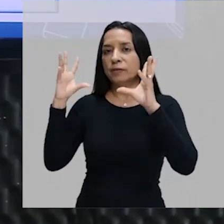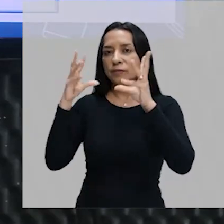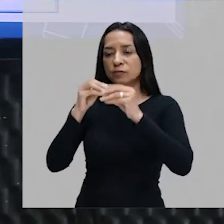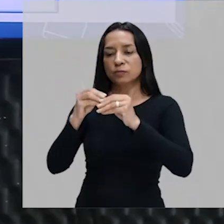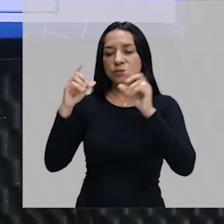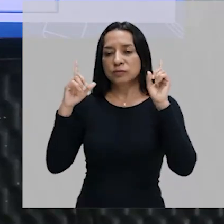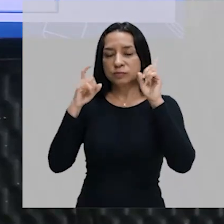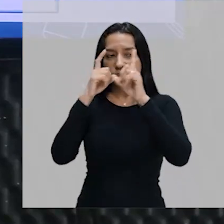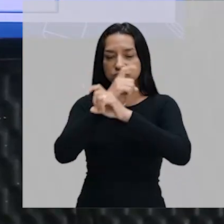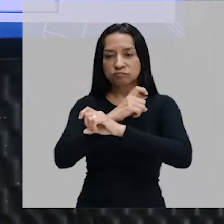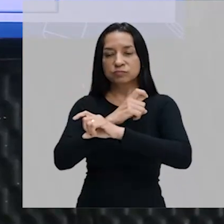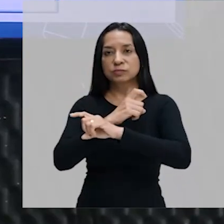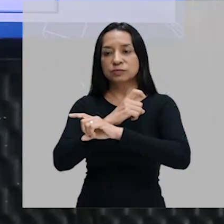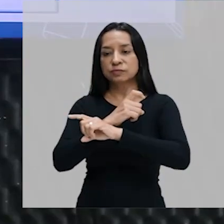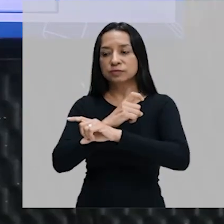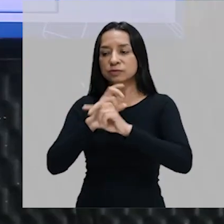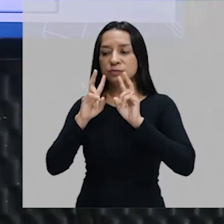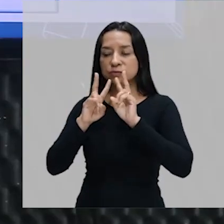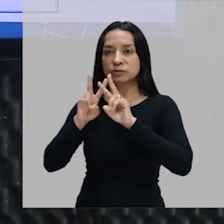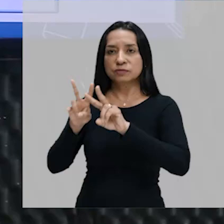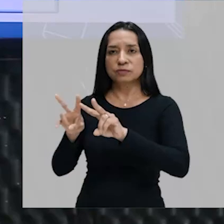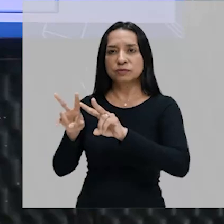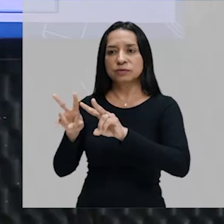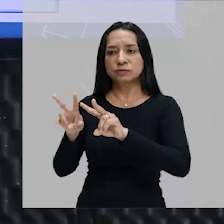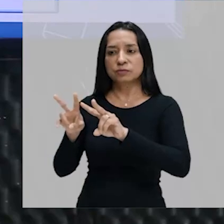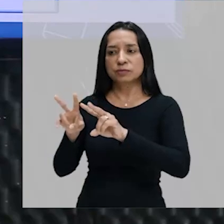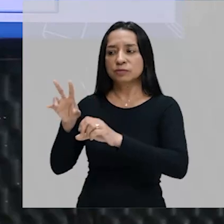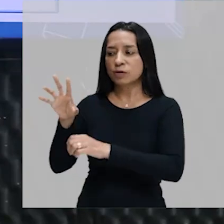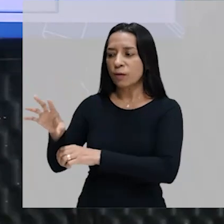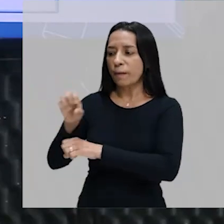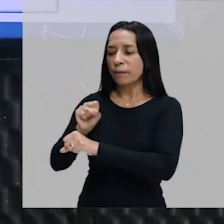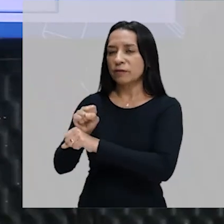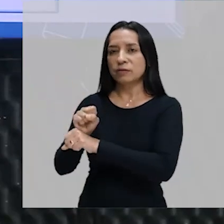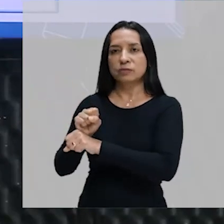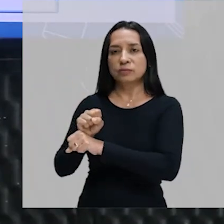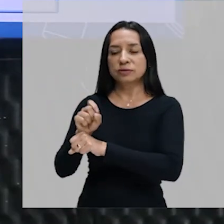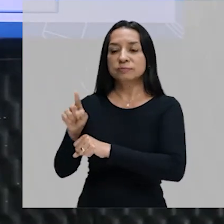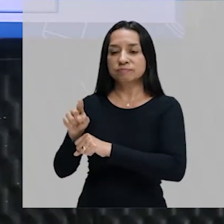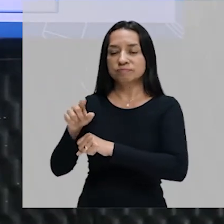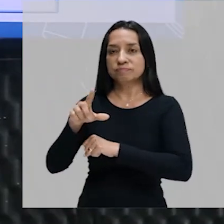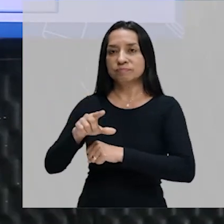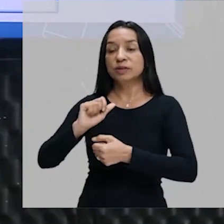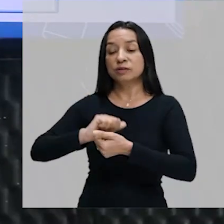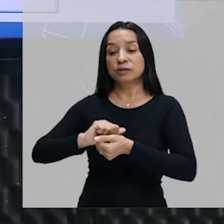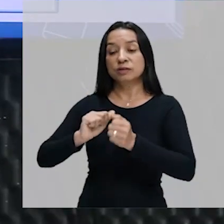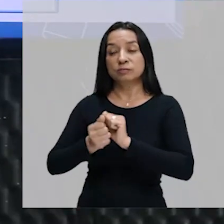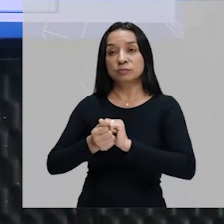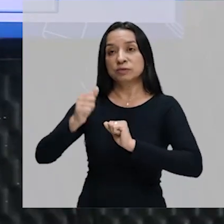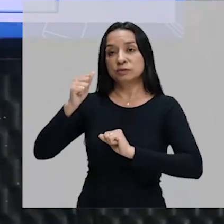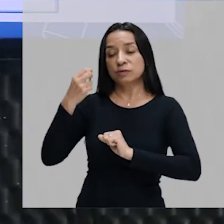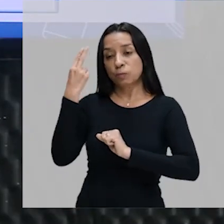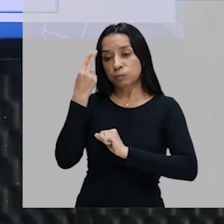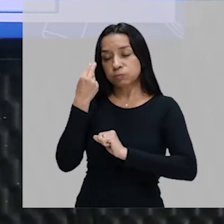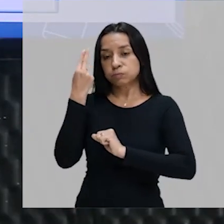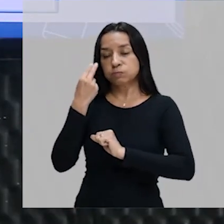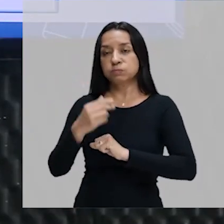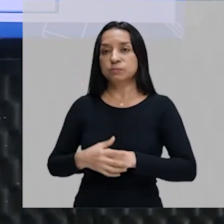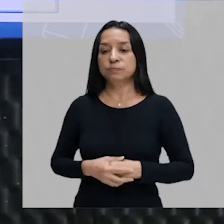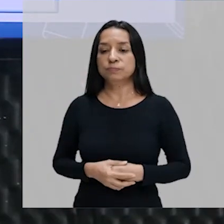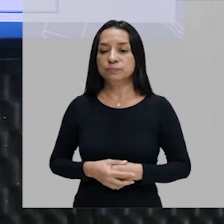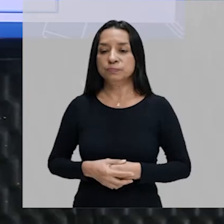mais difícil de serem vistos pelos seus predadores. A seleção natural selecionou essa característica,